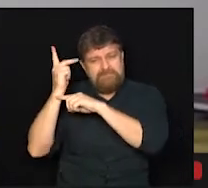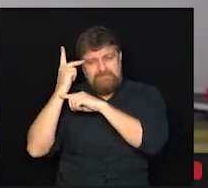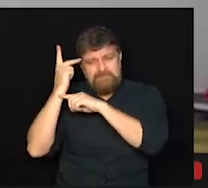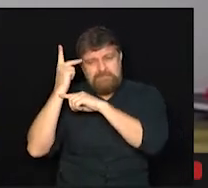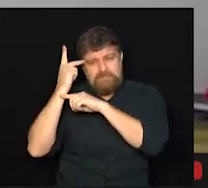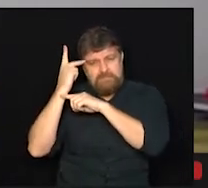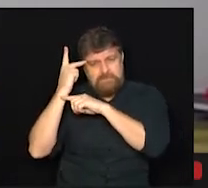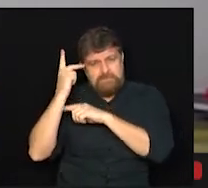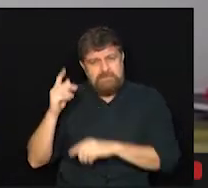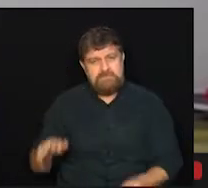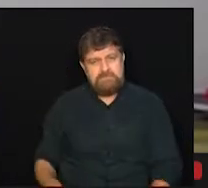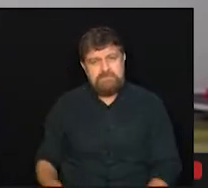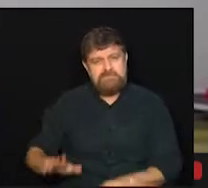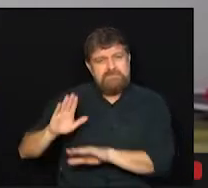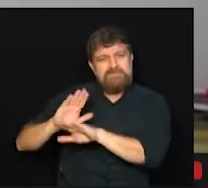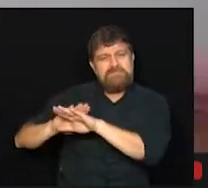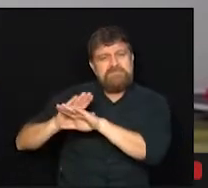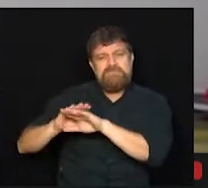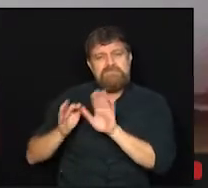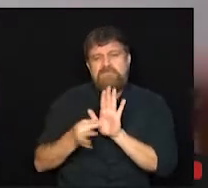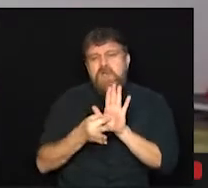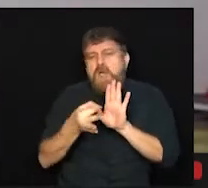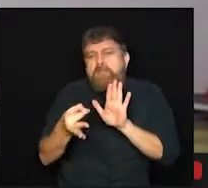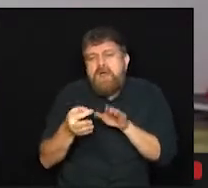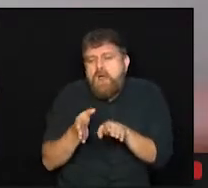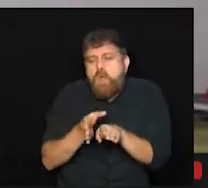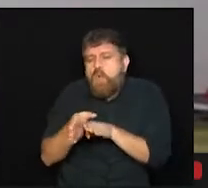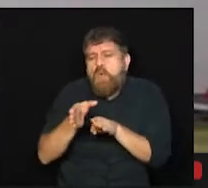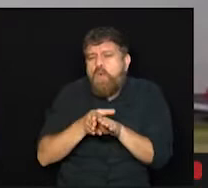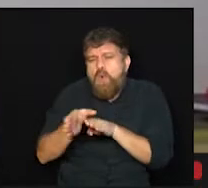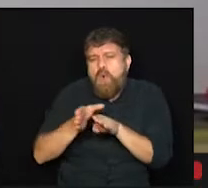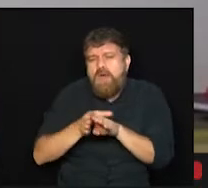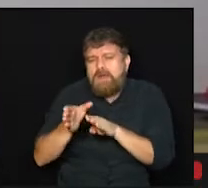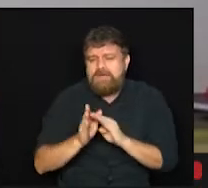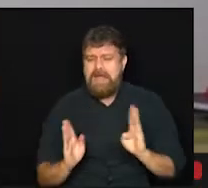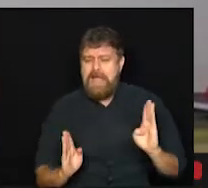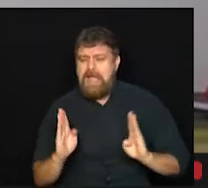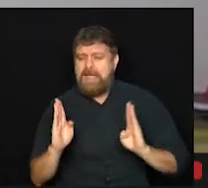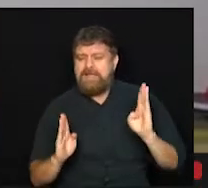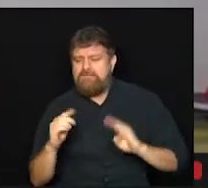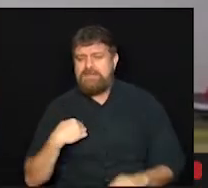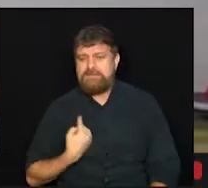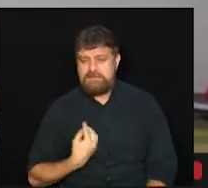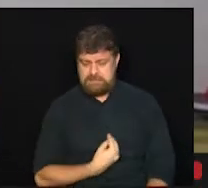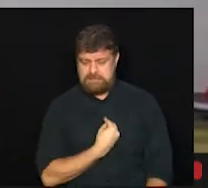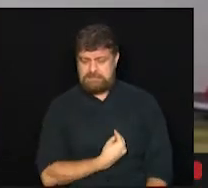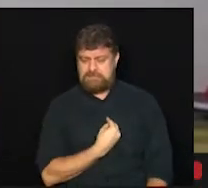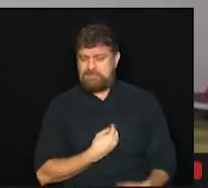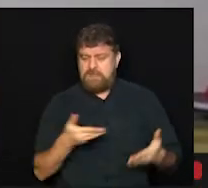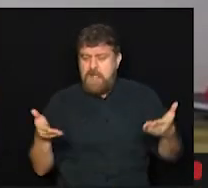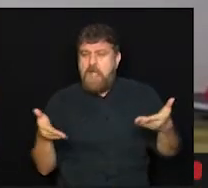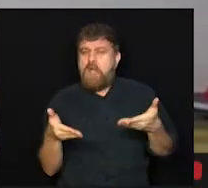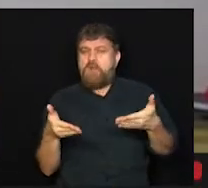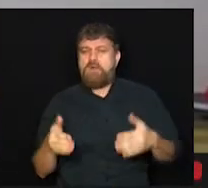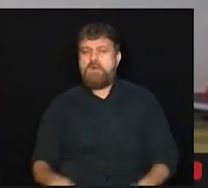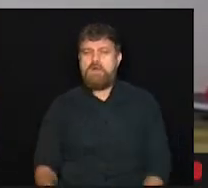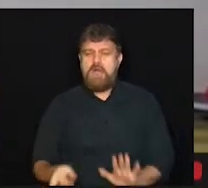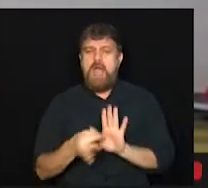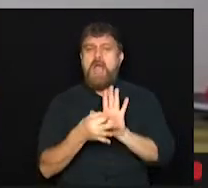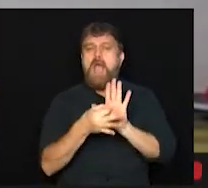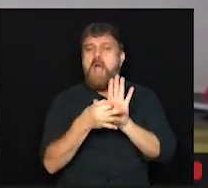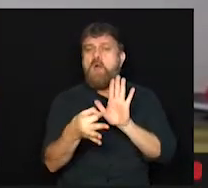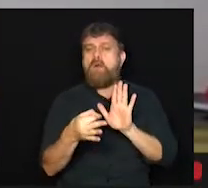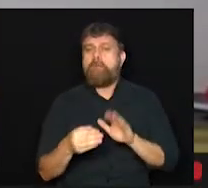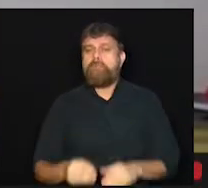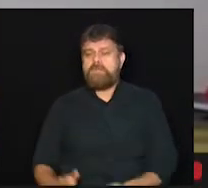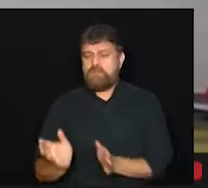vem, assim, orientando, não é, nesta fase que nós estamos vivendo, a retorno das